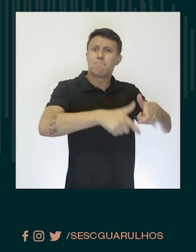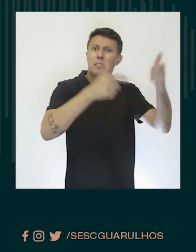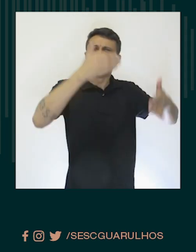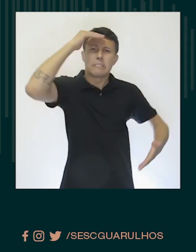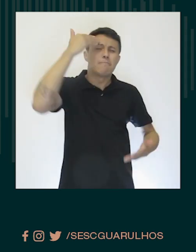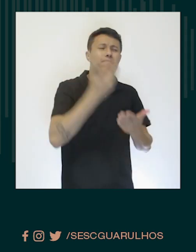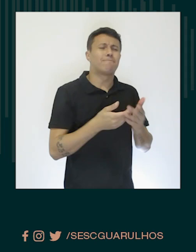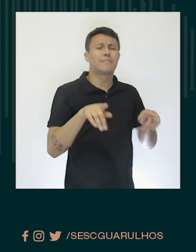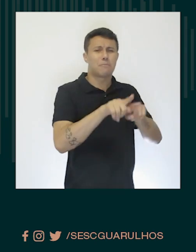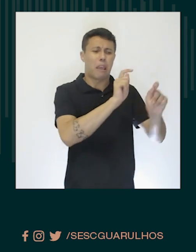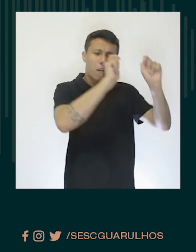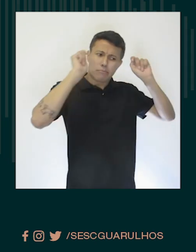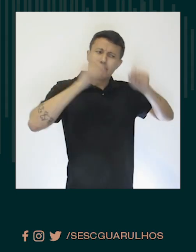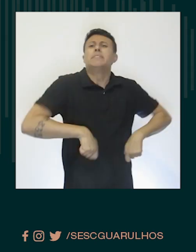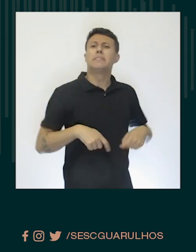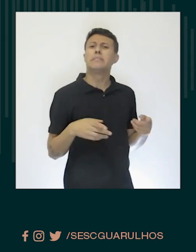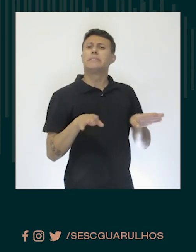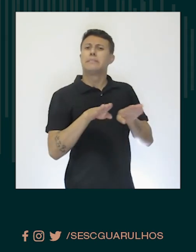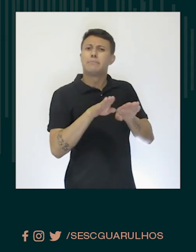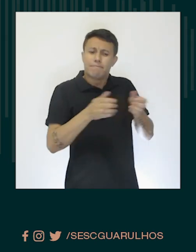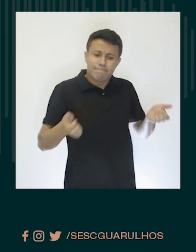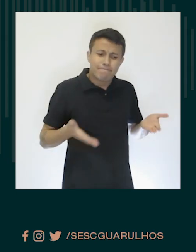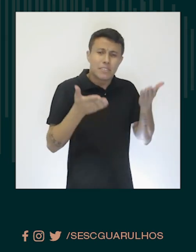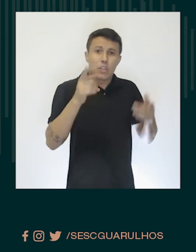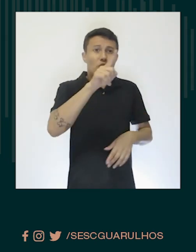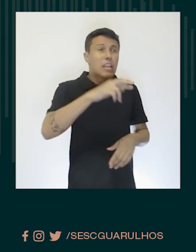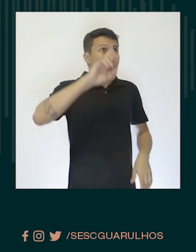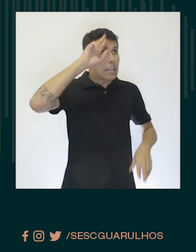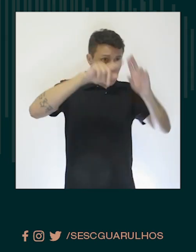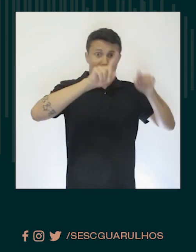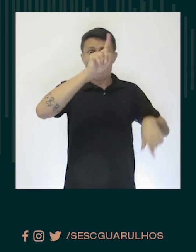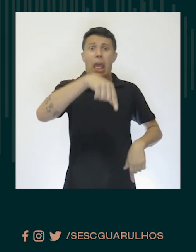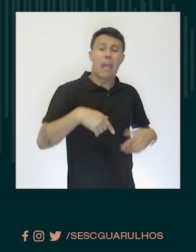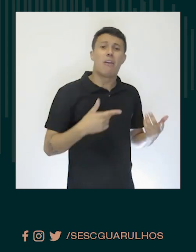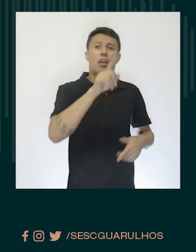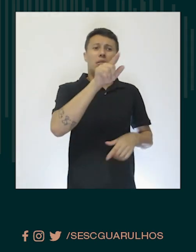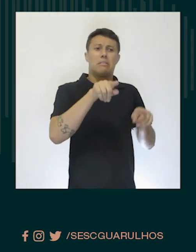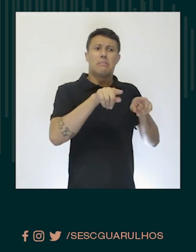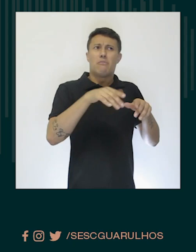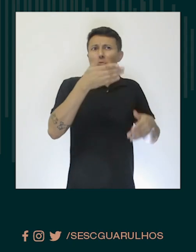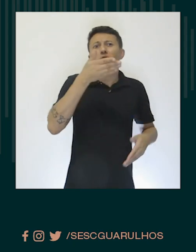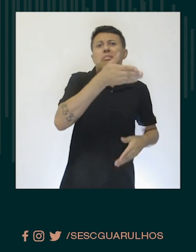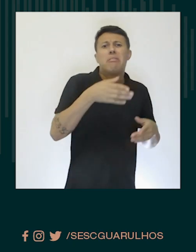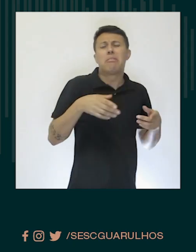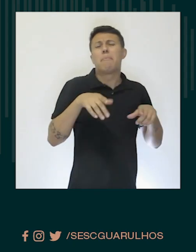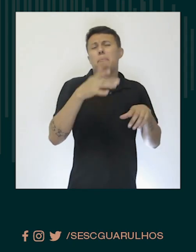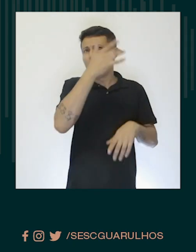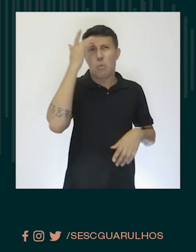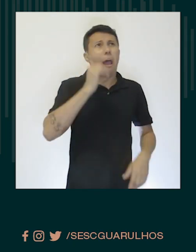maiores e acreditarem no potencial deles. Então, essa é para você. Se você é criativo, se você é uma pessoa